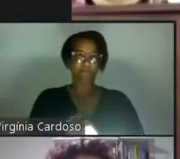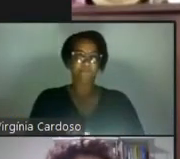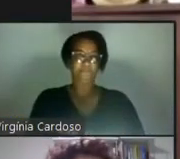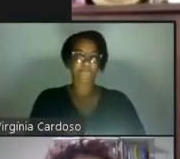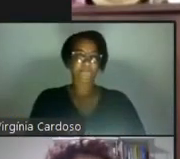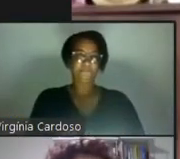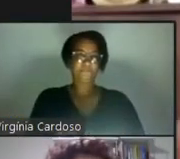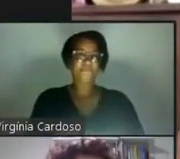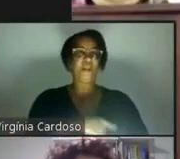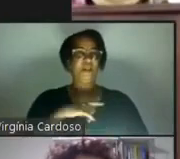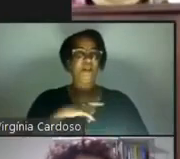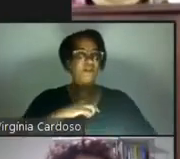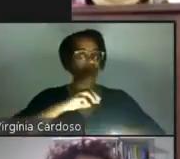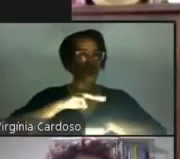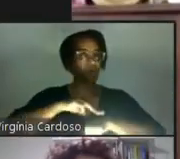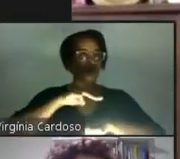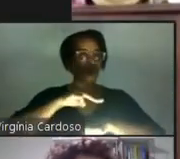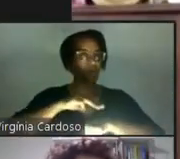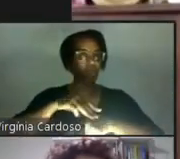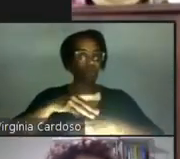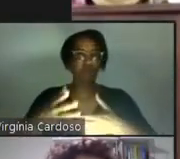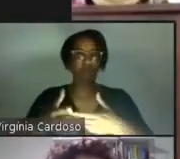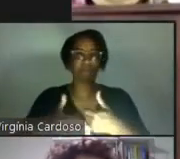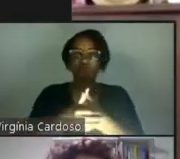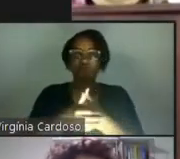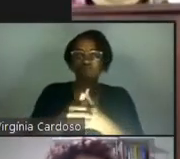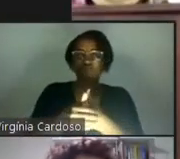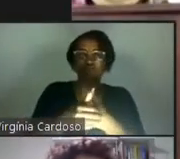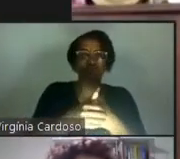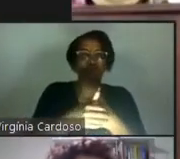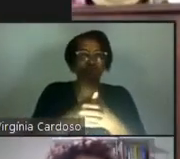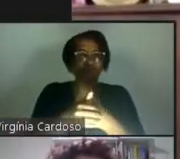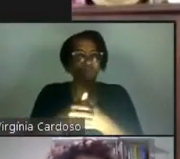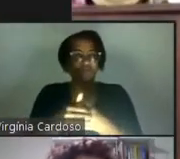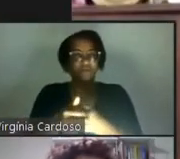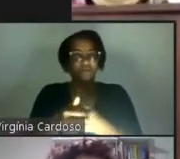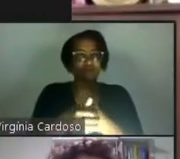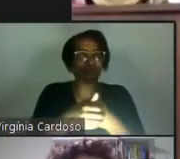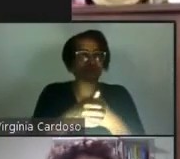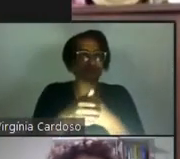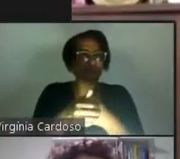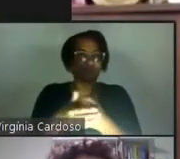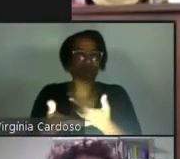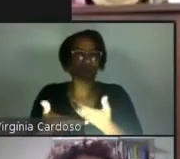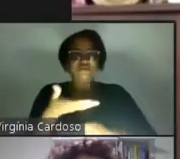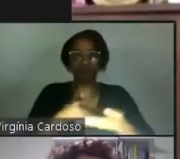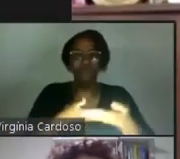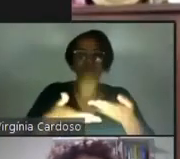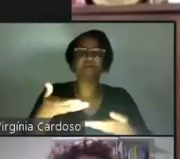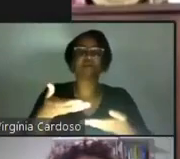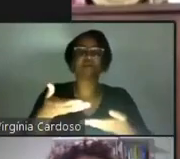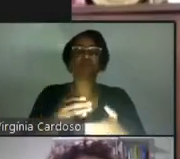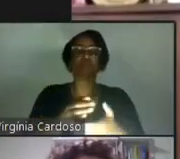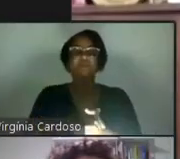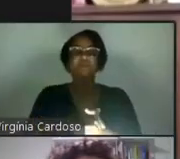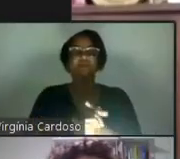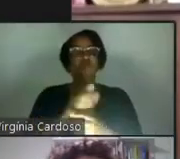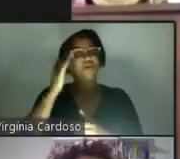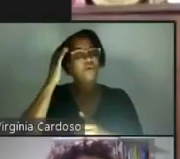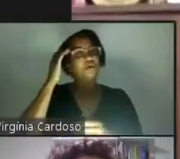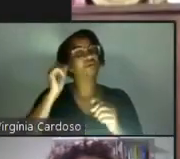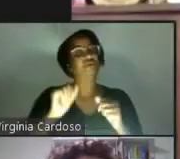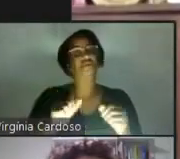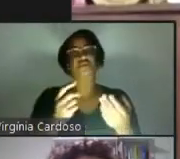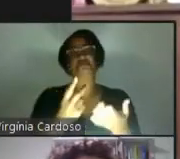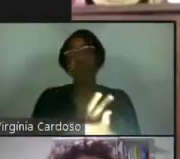esse momento de chamego, vamos dizer assim, esse momento afetivo. Eu acho que poderia ser, por exemplo, Mavi,